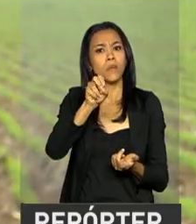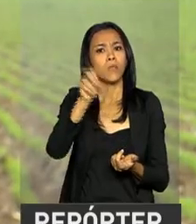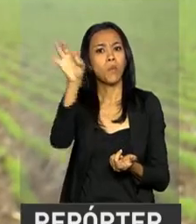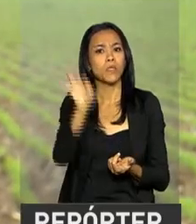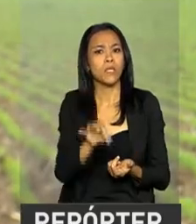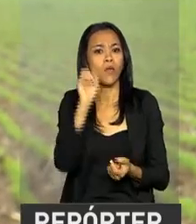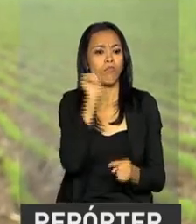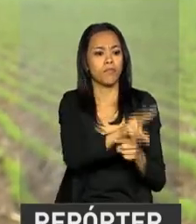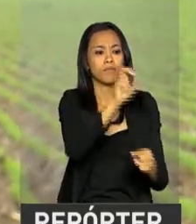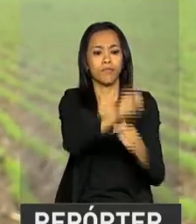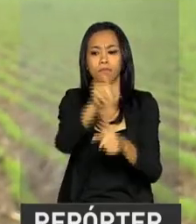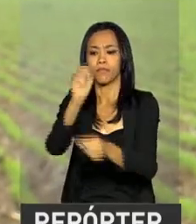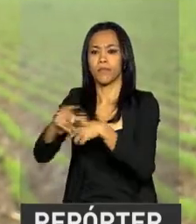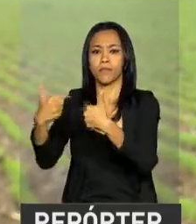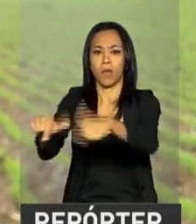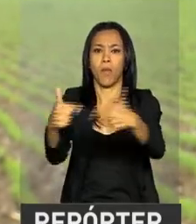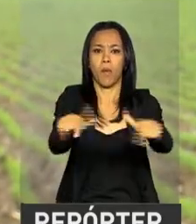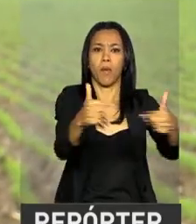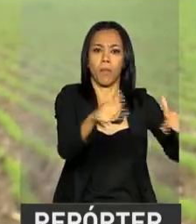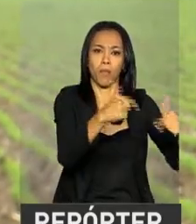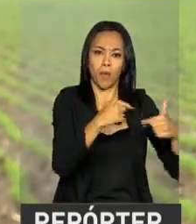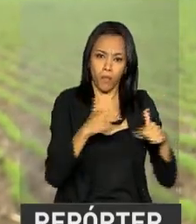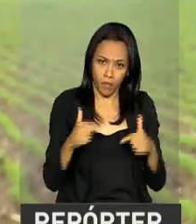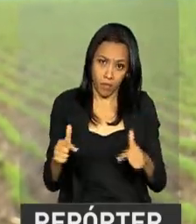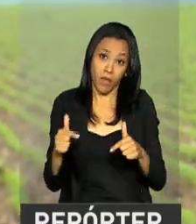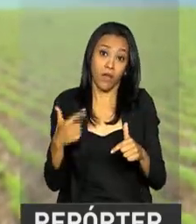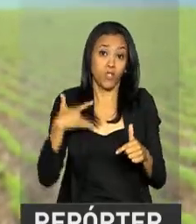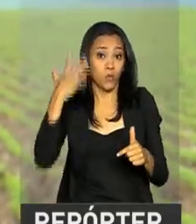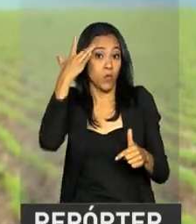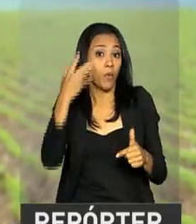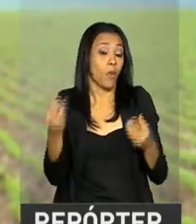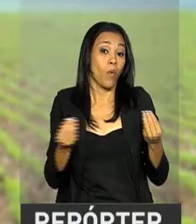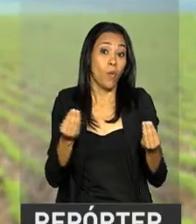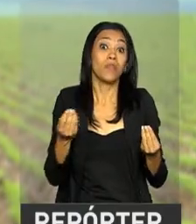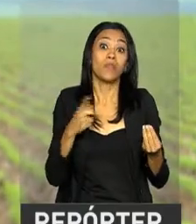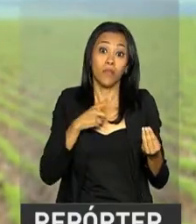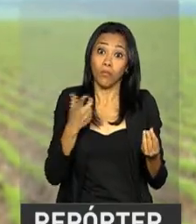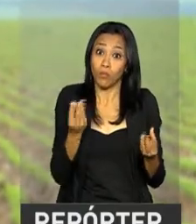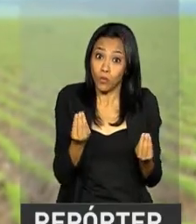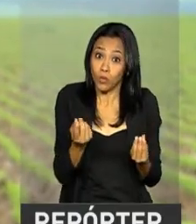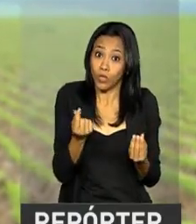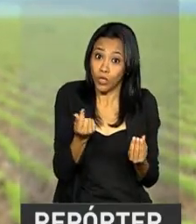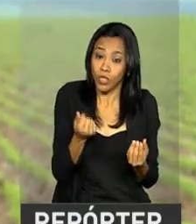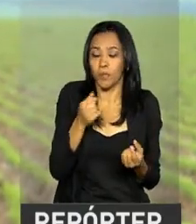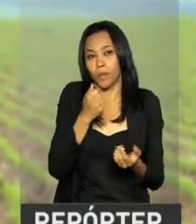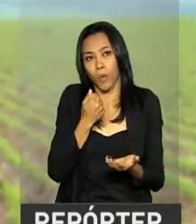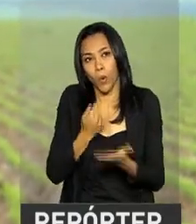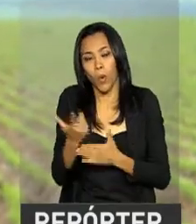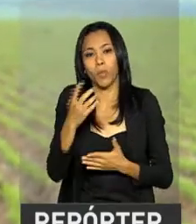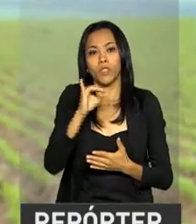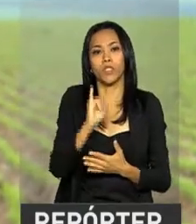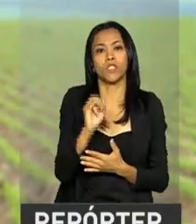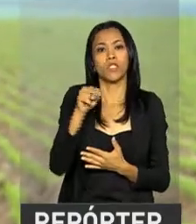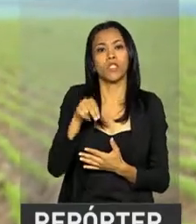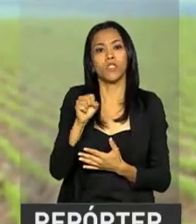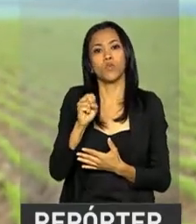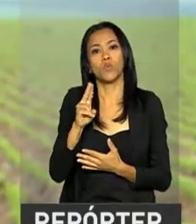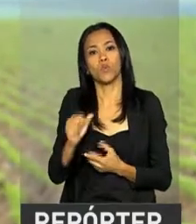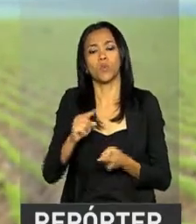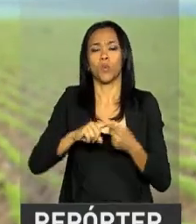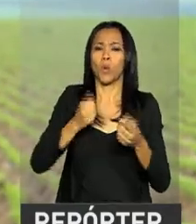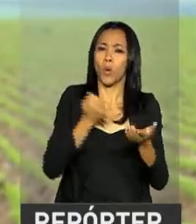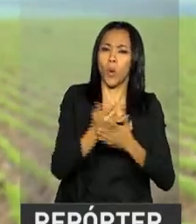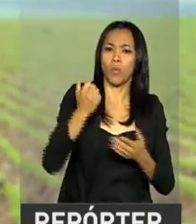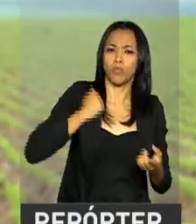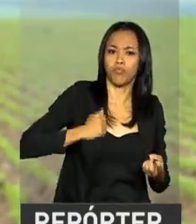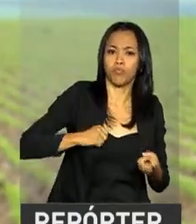trabalho. Né? Embora a gente não tenha tanta receita, muito dinheiro é envolvido, com compra de insumos, produção de adubo, produção de óleo